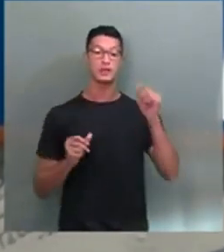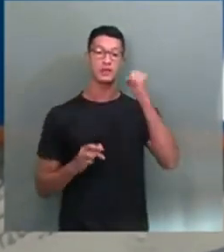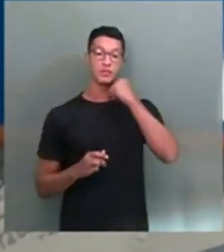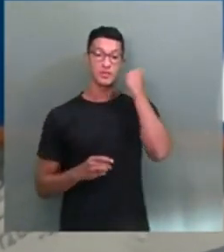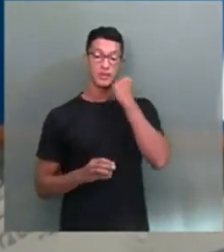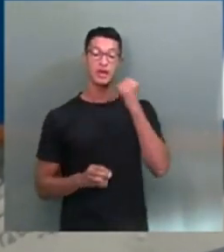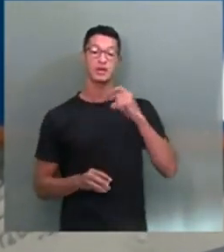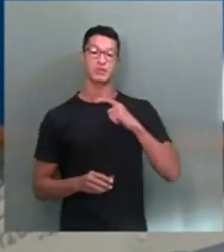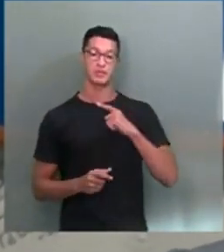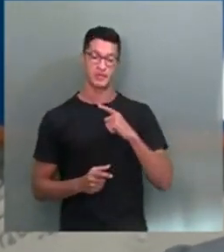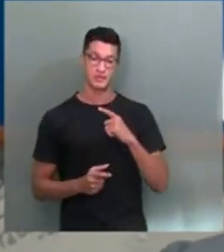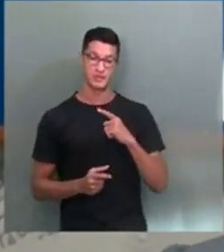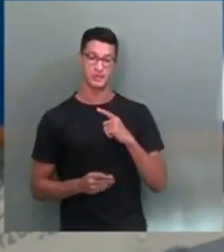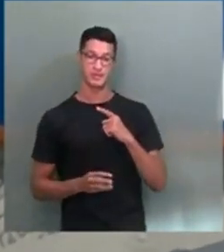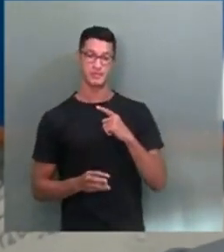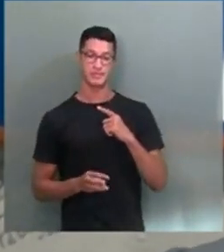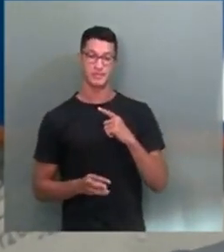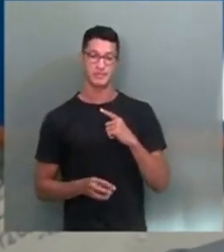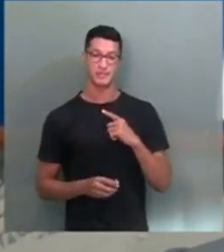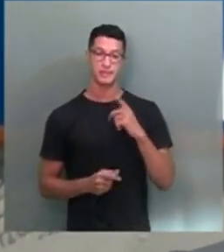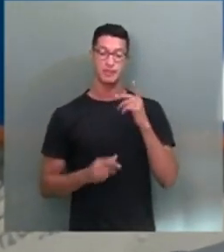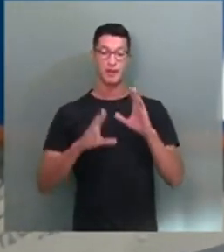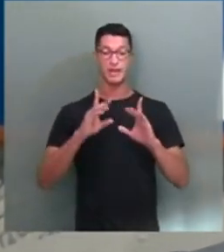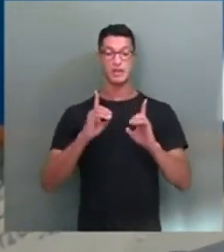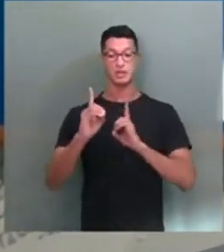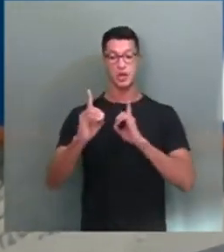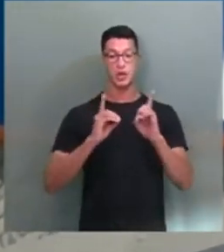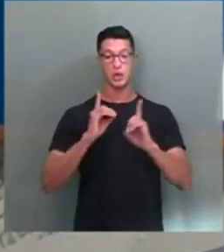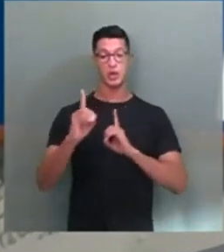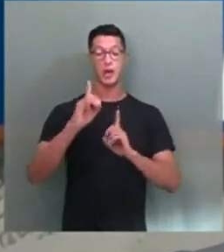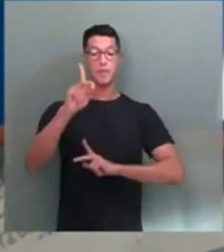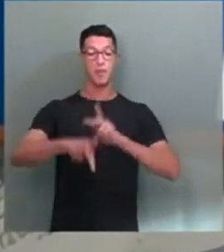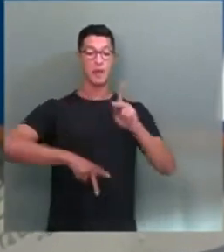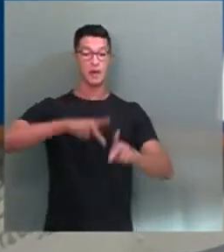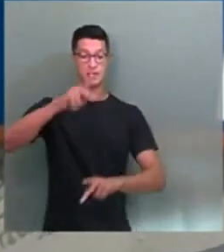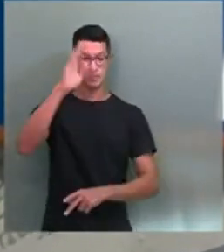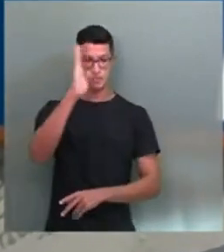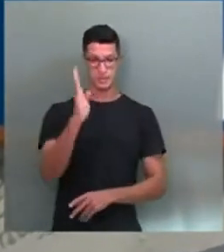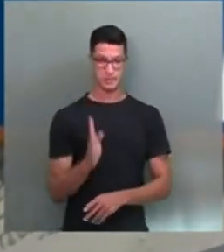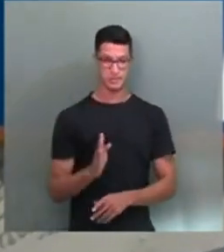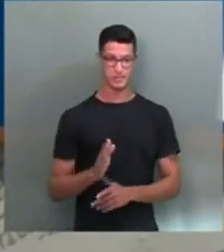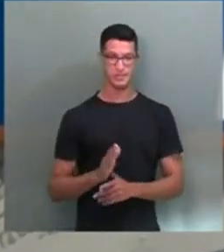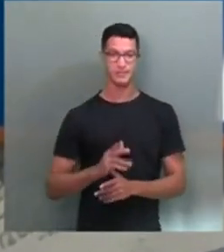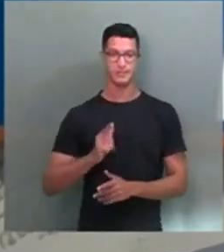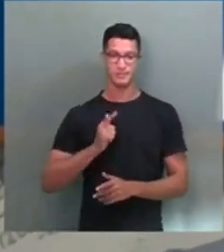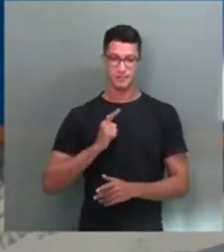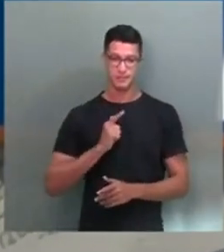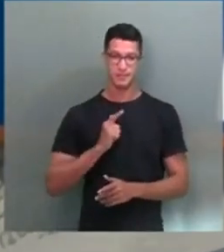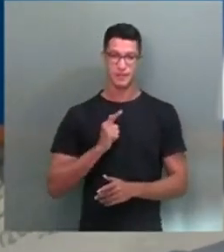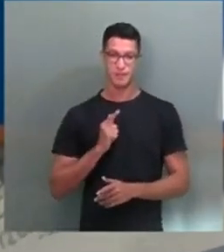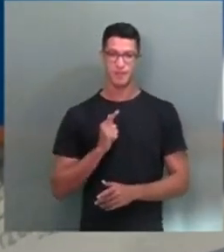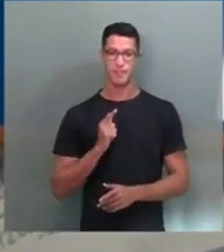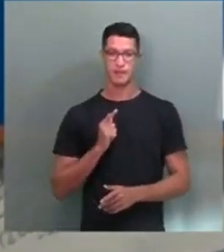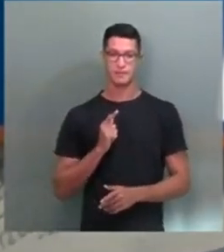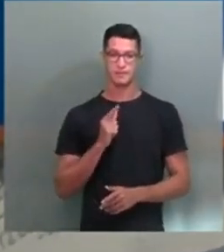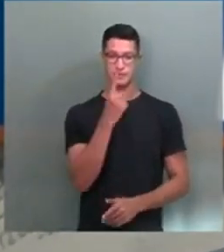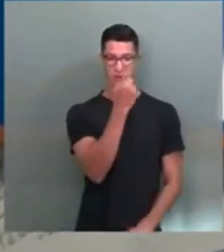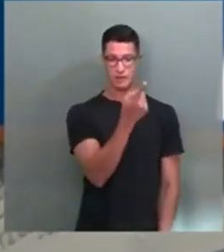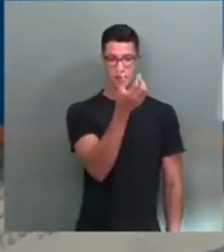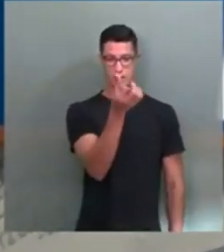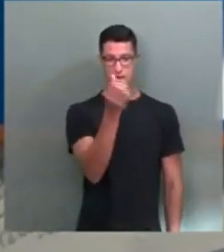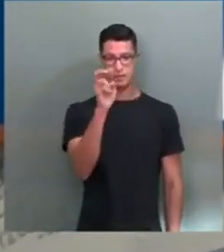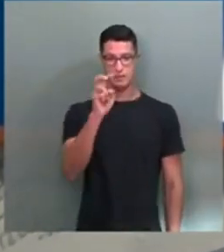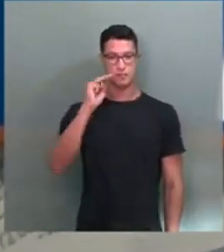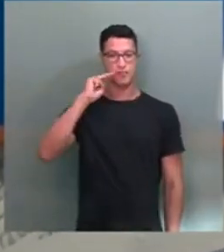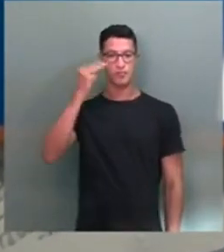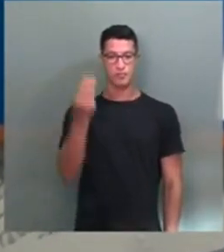Senado contava para dialogar com a população brasileira, de então 165